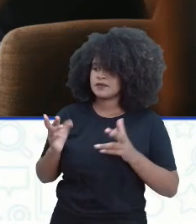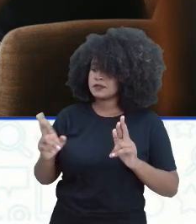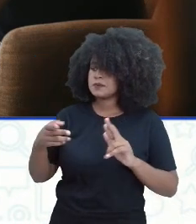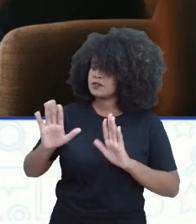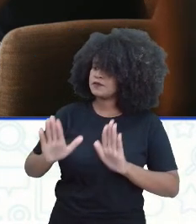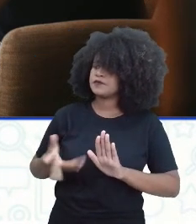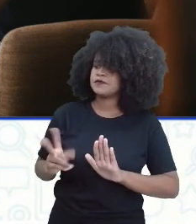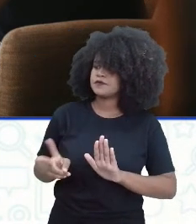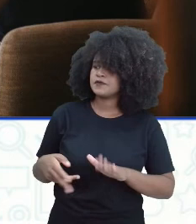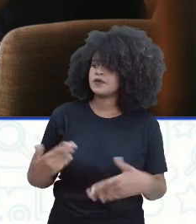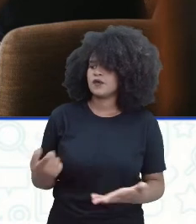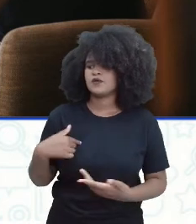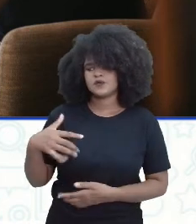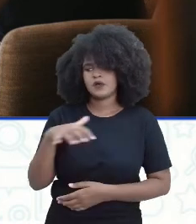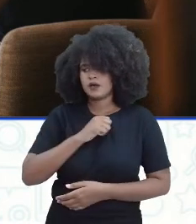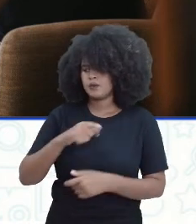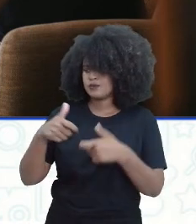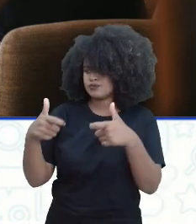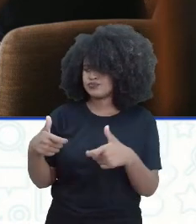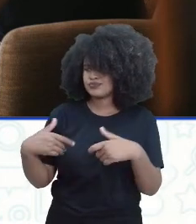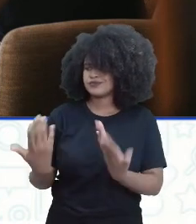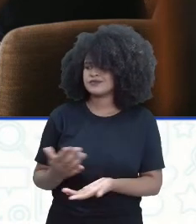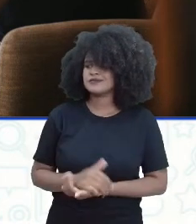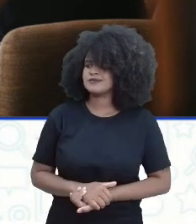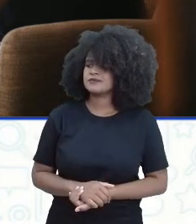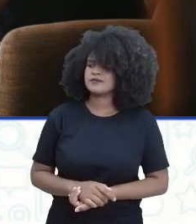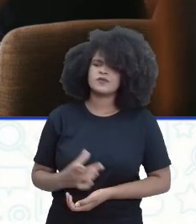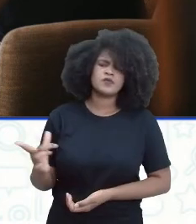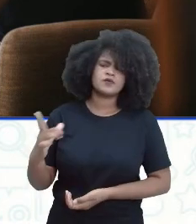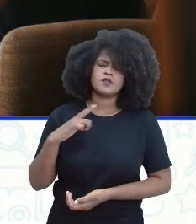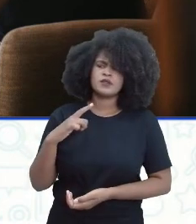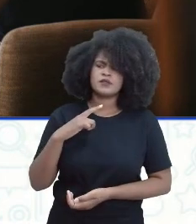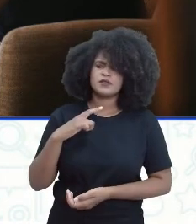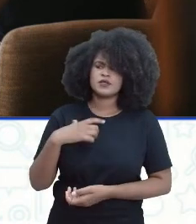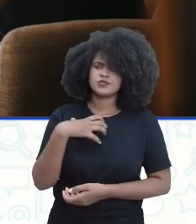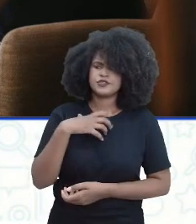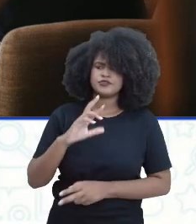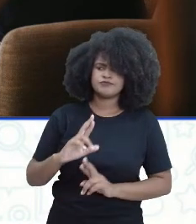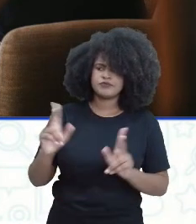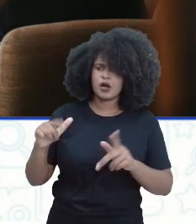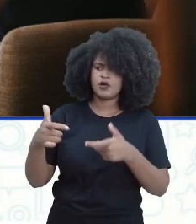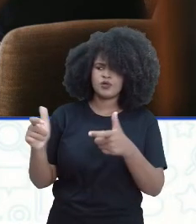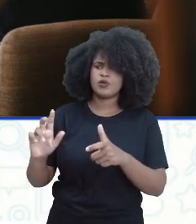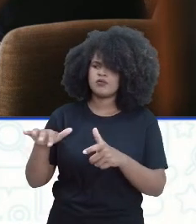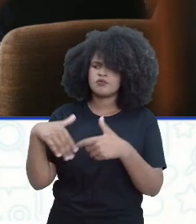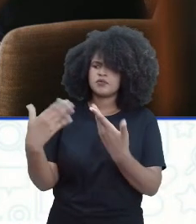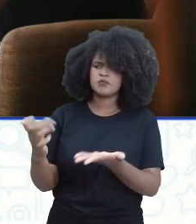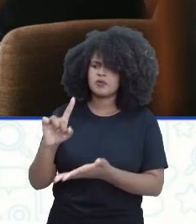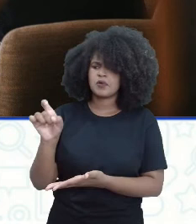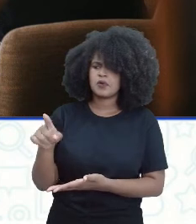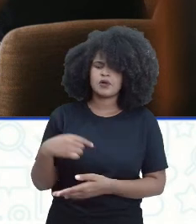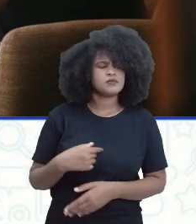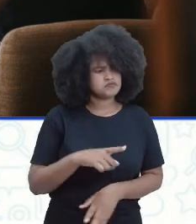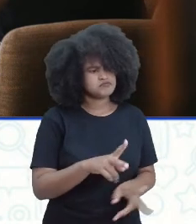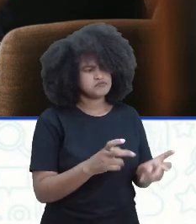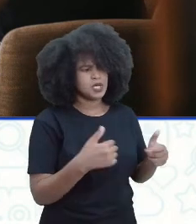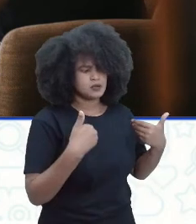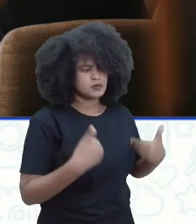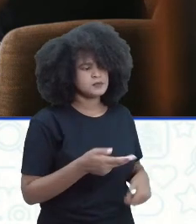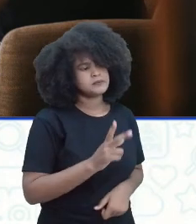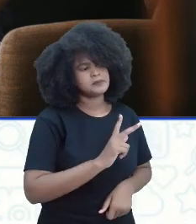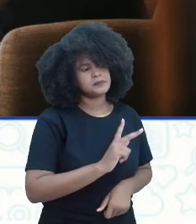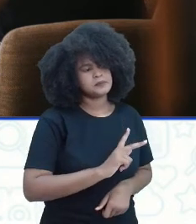fique. Você vai amar. E você tem um sotaque diferente. De onde você é? Você notou? Eu sou